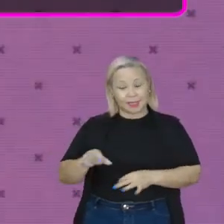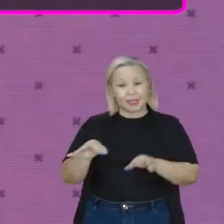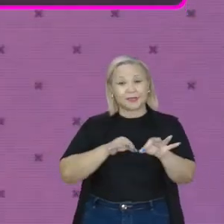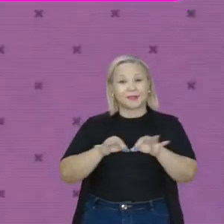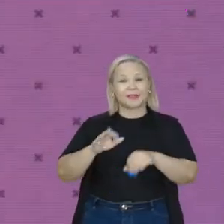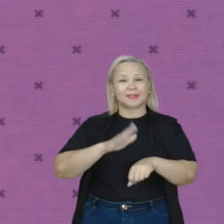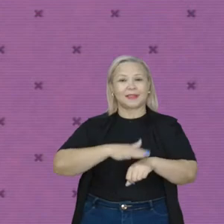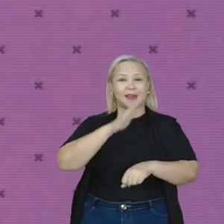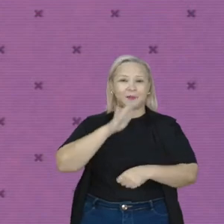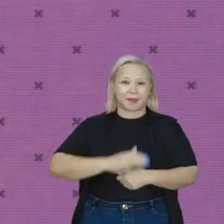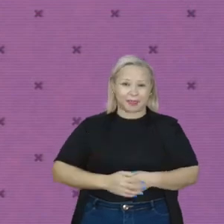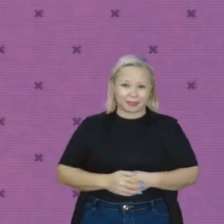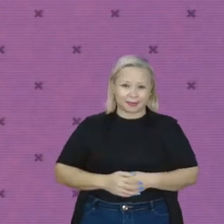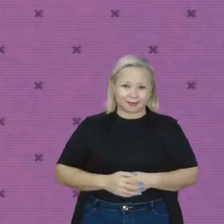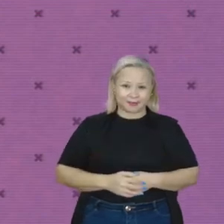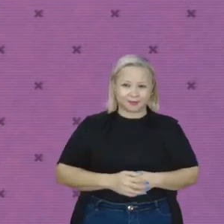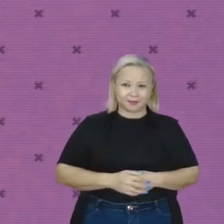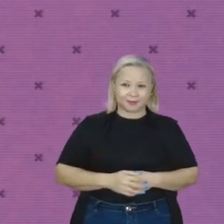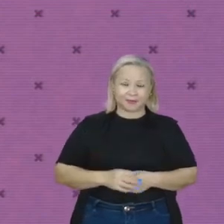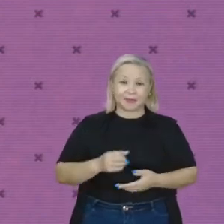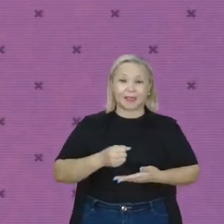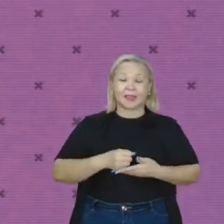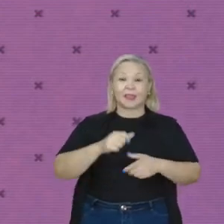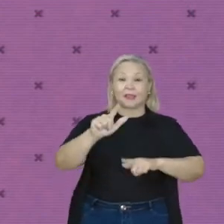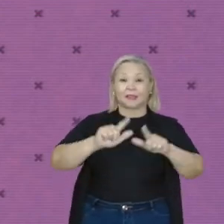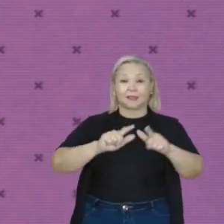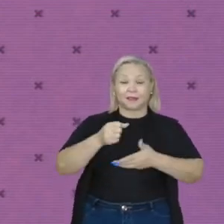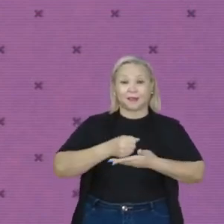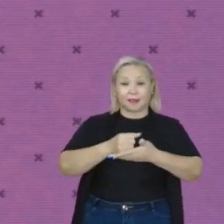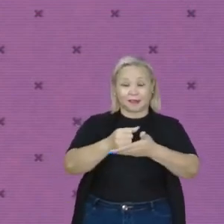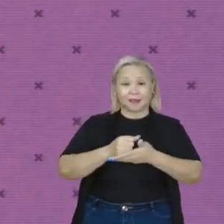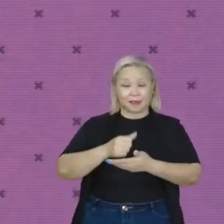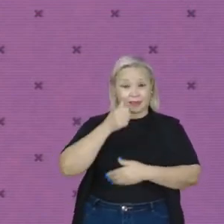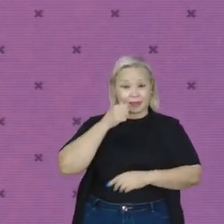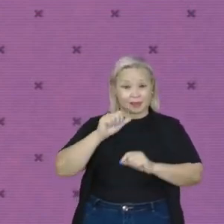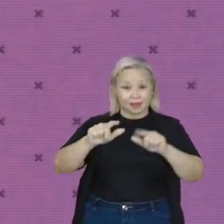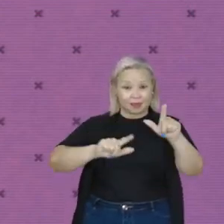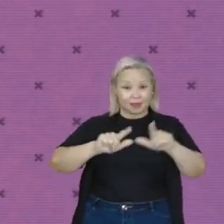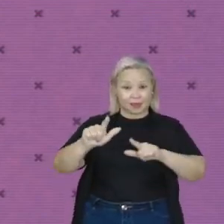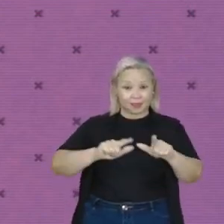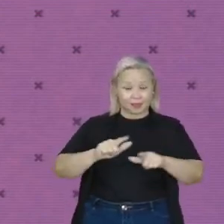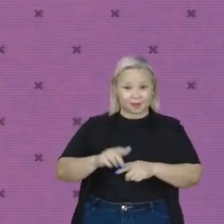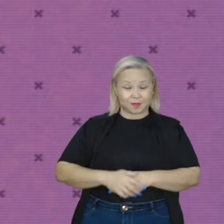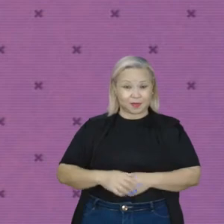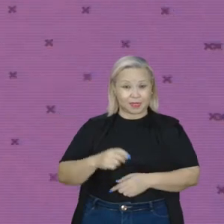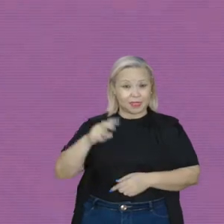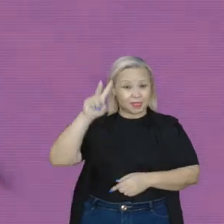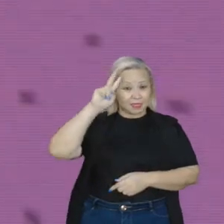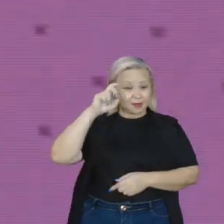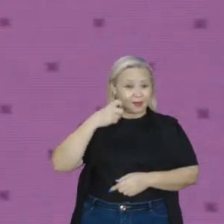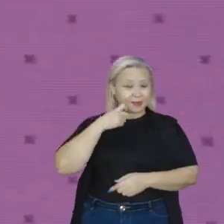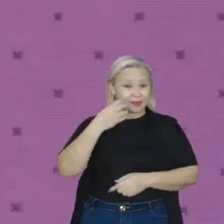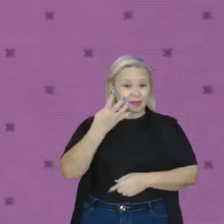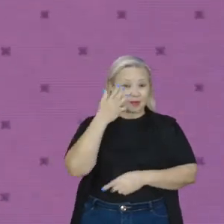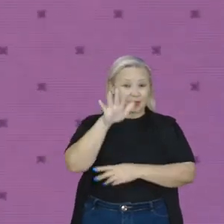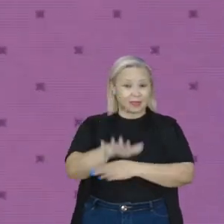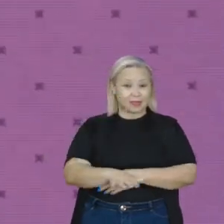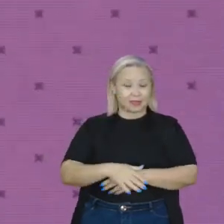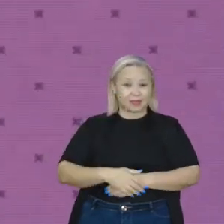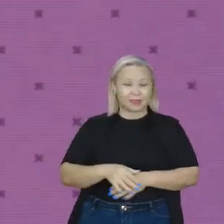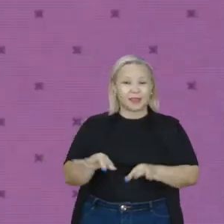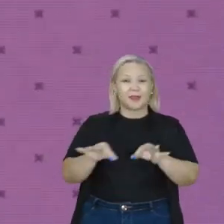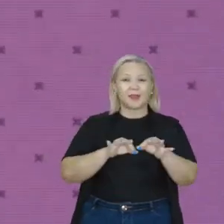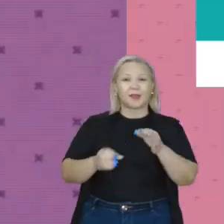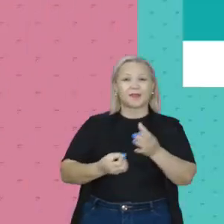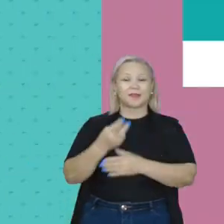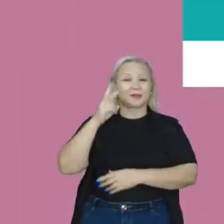muito mais. Fique com TV Elas por Elas de segunda a sexta-feira, sempre às 4 horas da tarde, e construa você também uma história